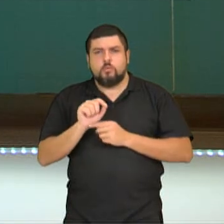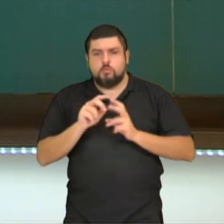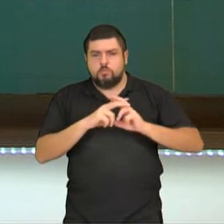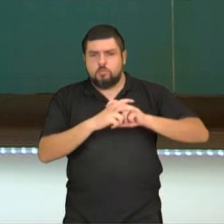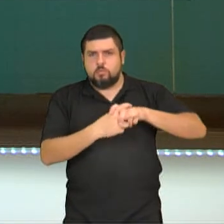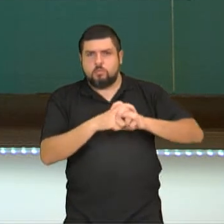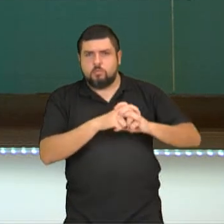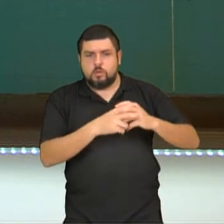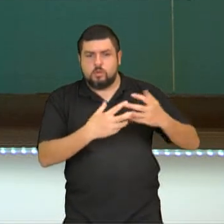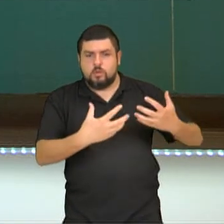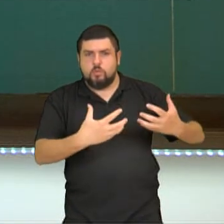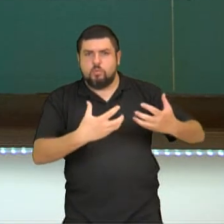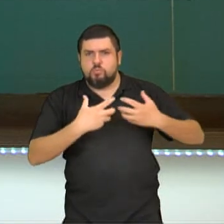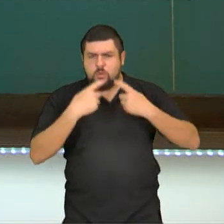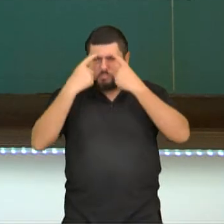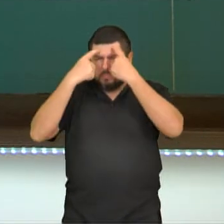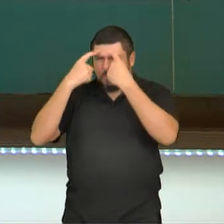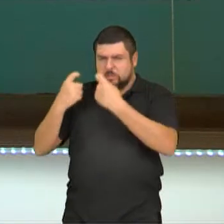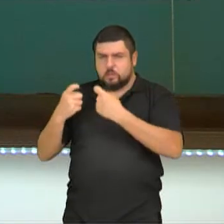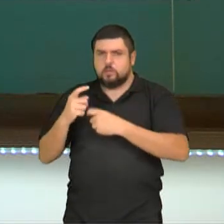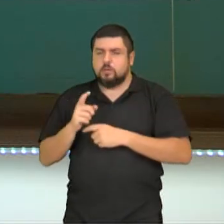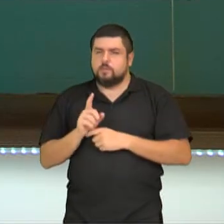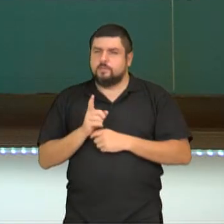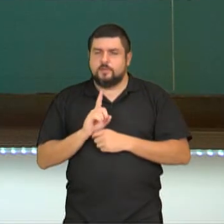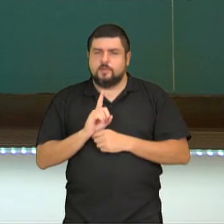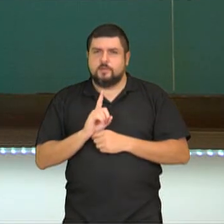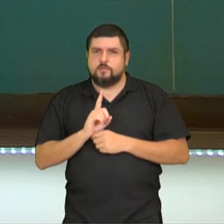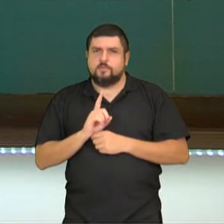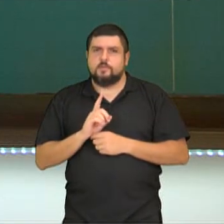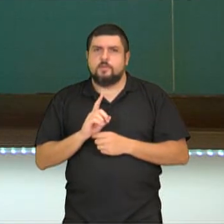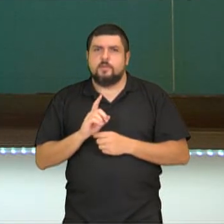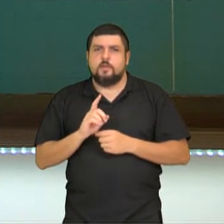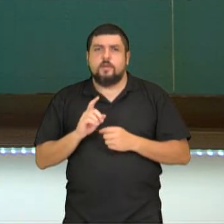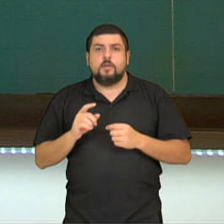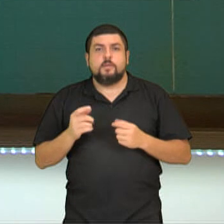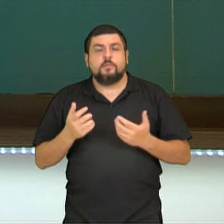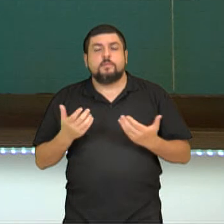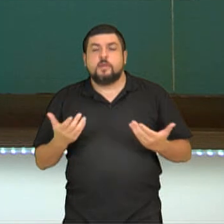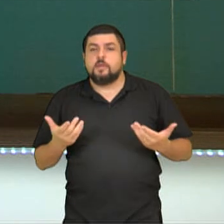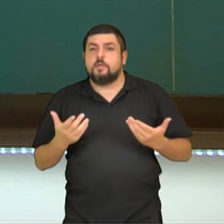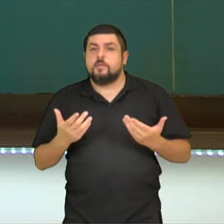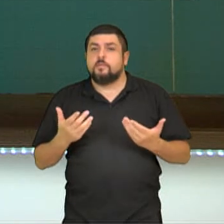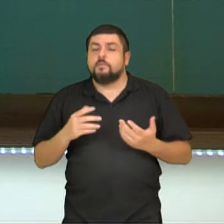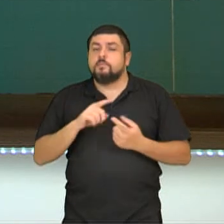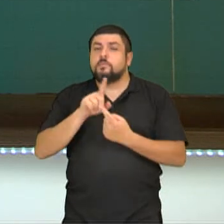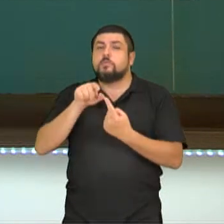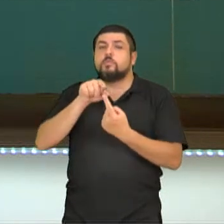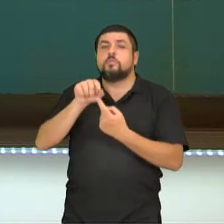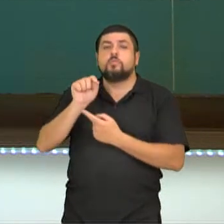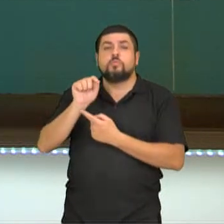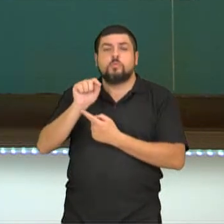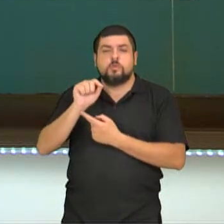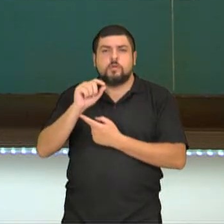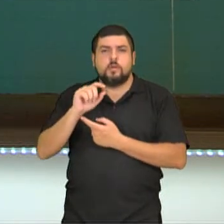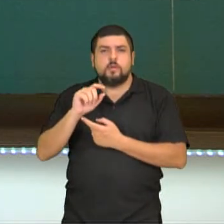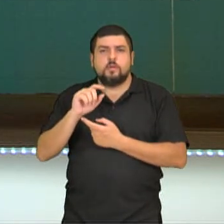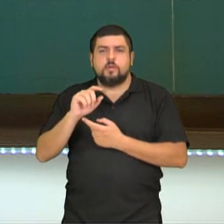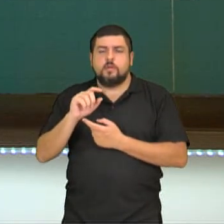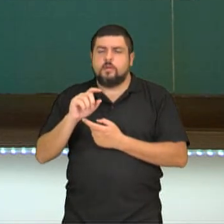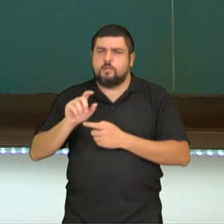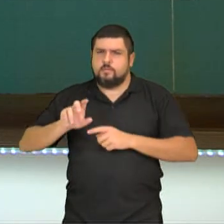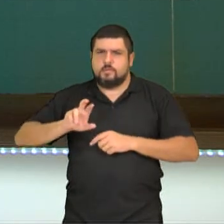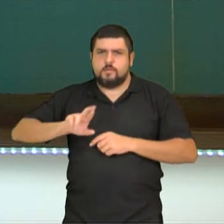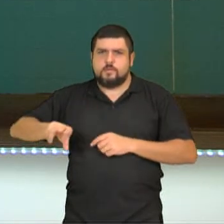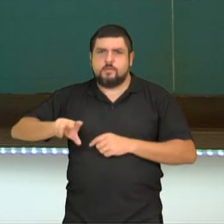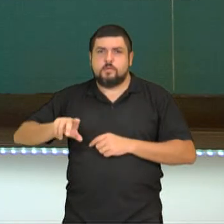não deveriam incentivar a agressividade. A ideia é que você, muito pelo contrário, você